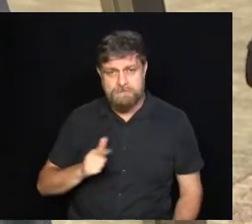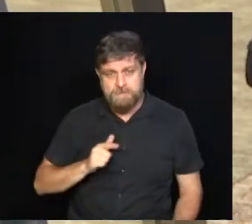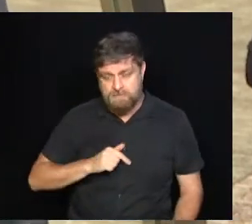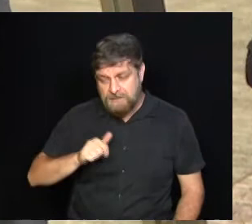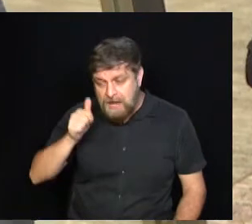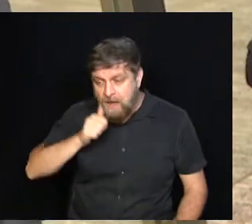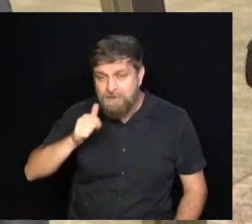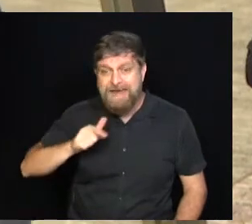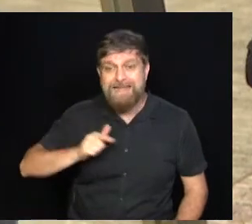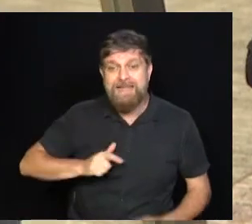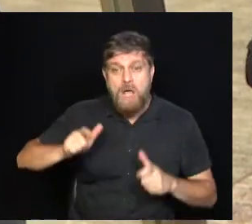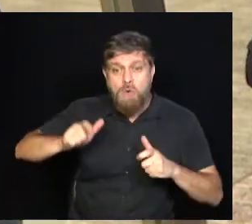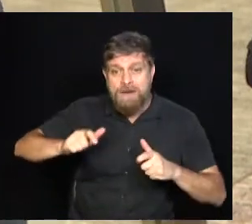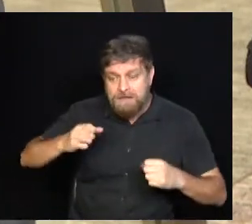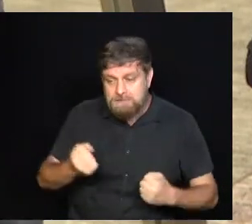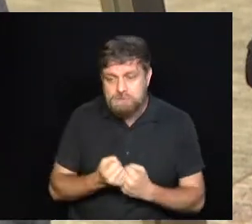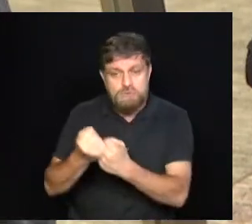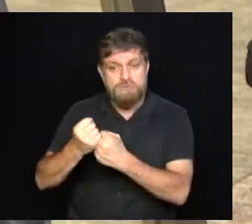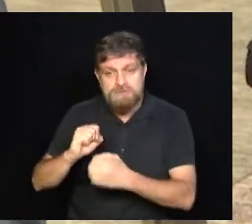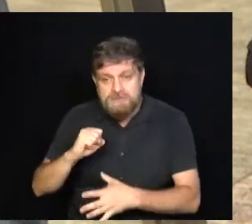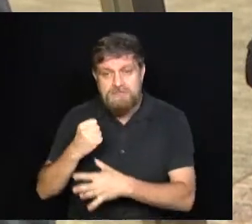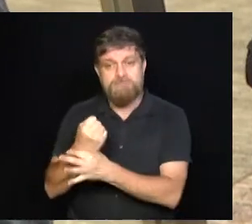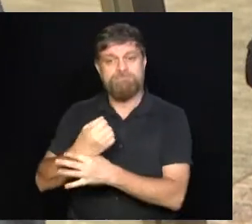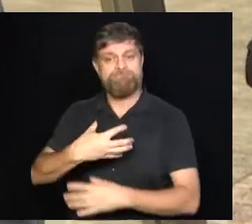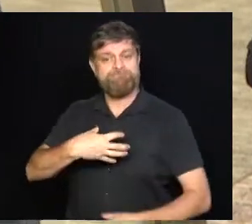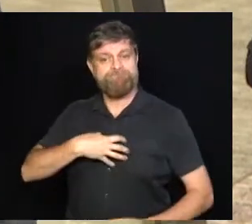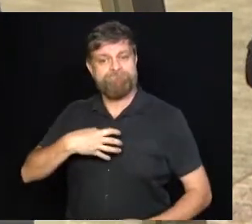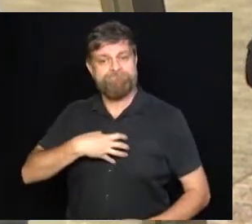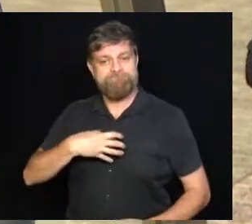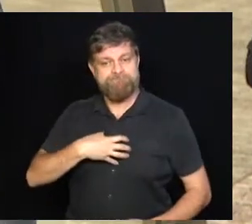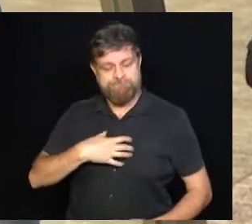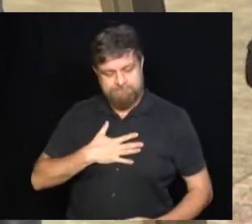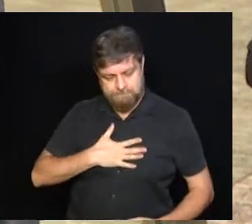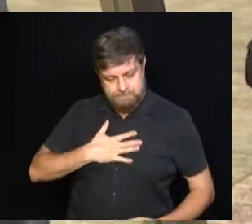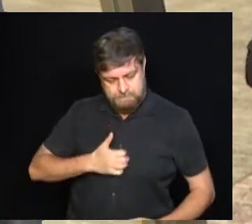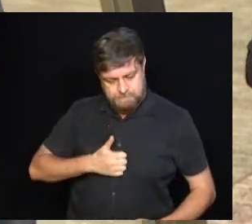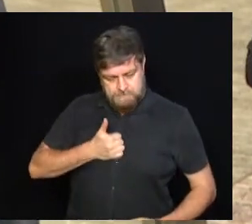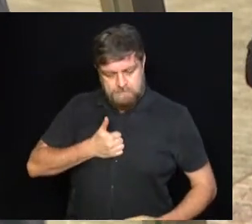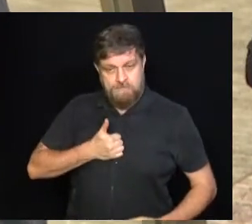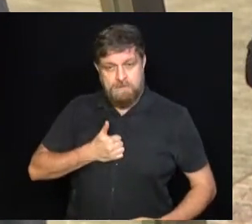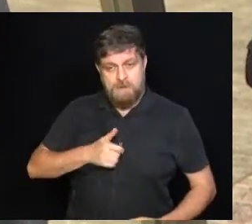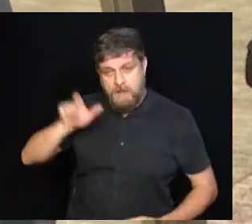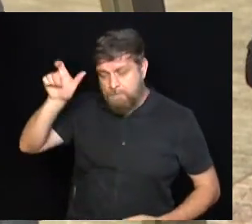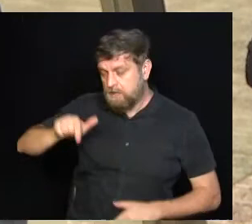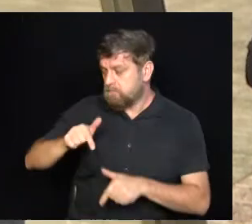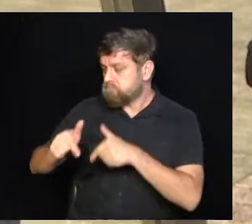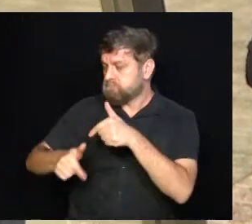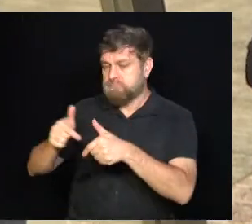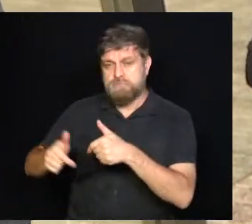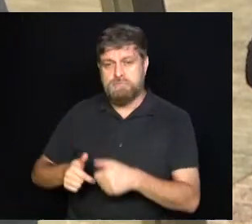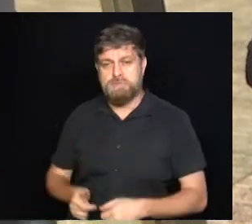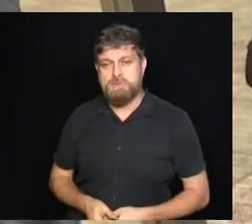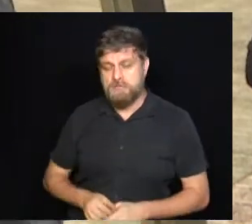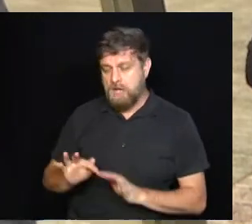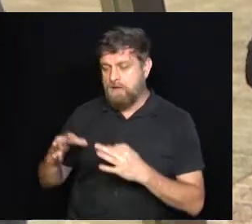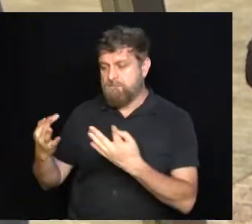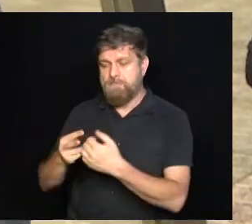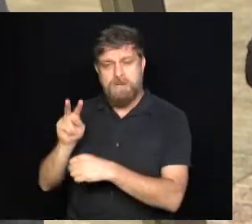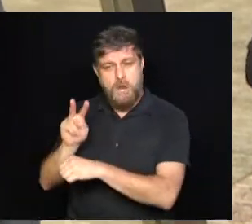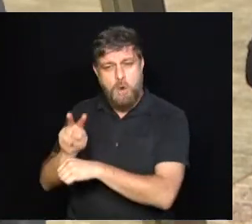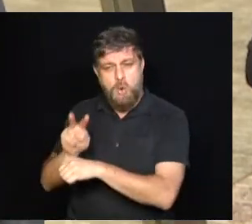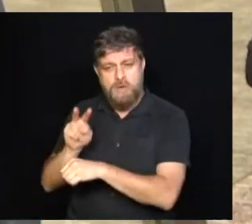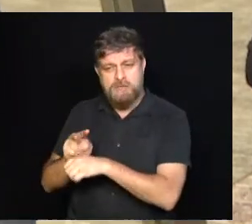das mulheres para que elas se sintam seguras, para que elas se sintam bem, para que elas possam exercer as suas atividades, cuidar das famílias, né,